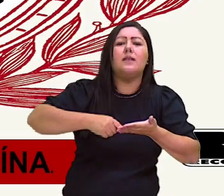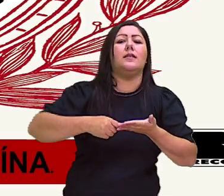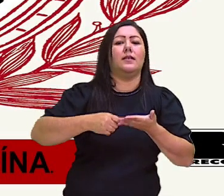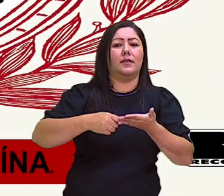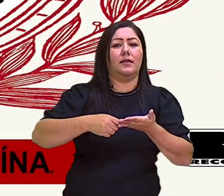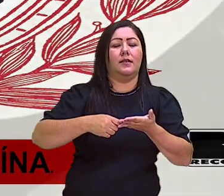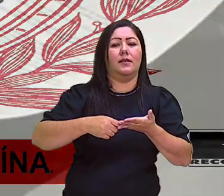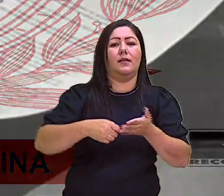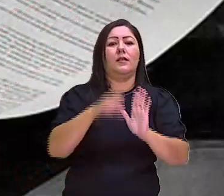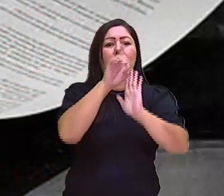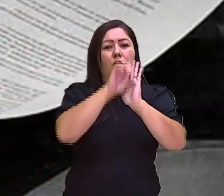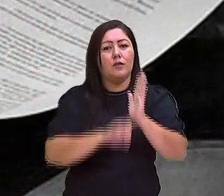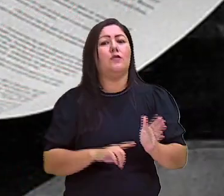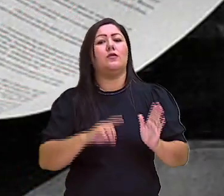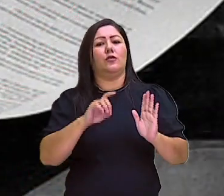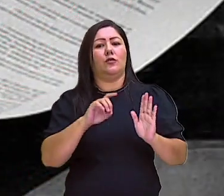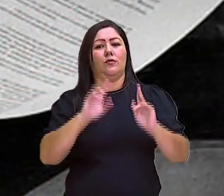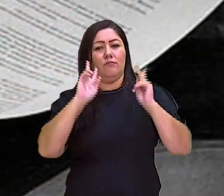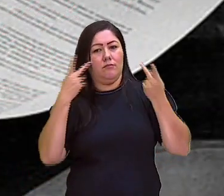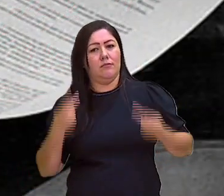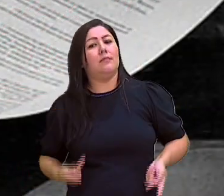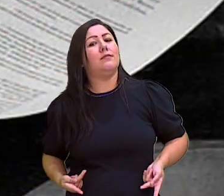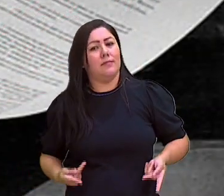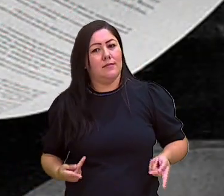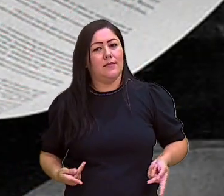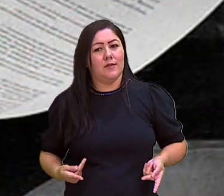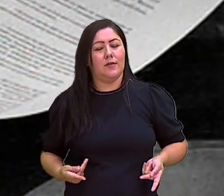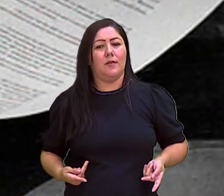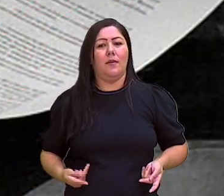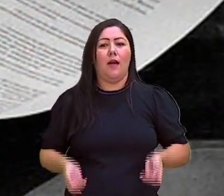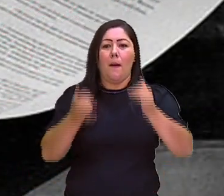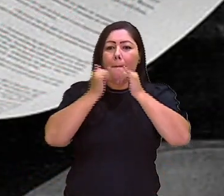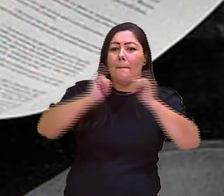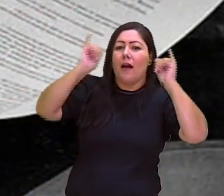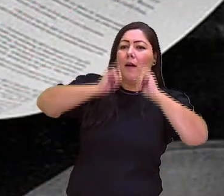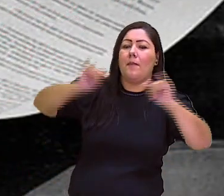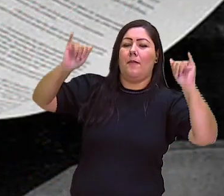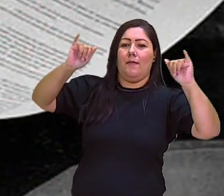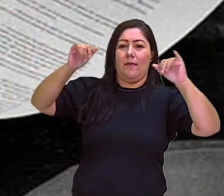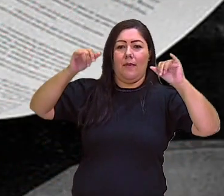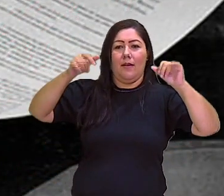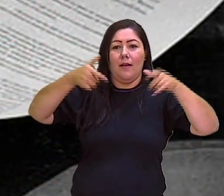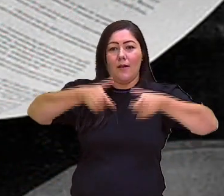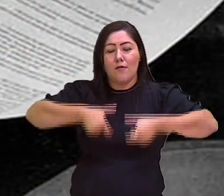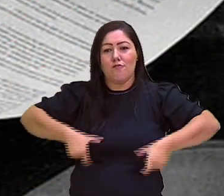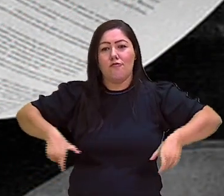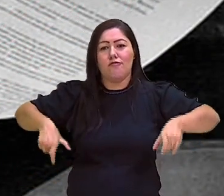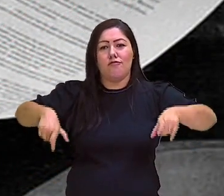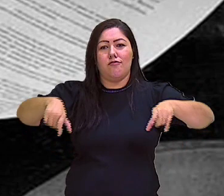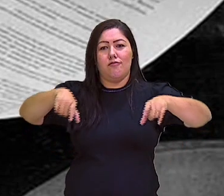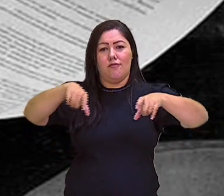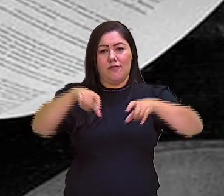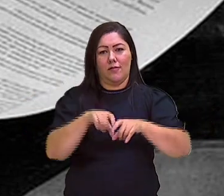Humanos, adotada e proclamada pela Assembleia Geral das Nações Unidas em